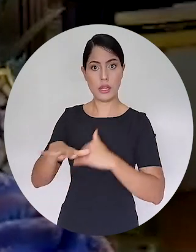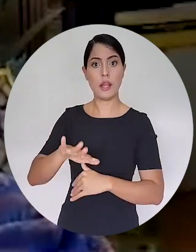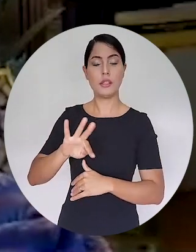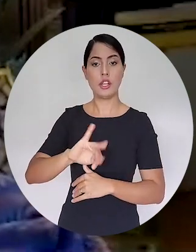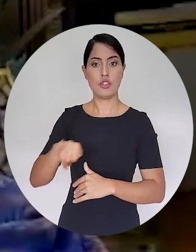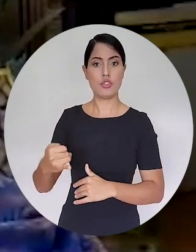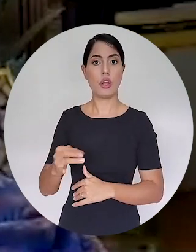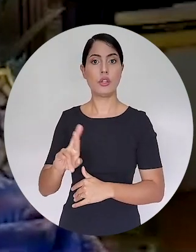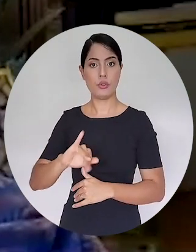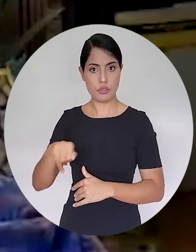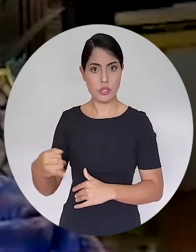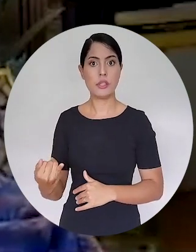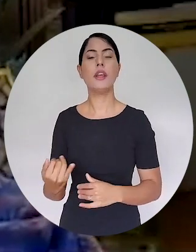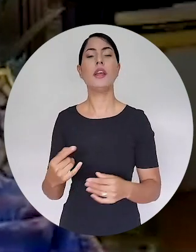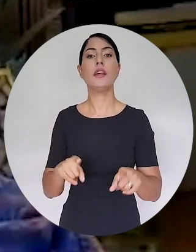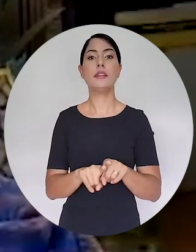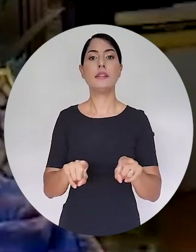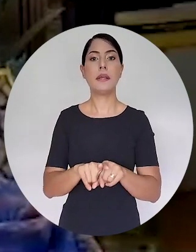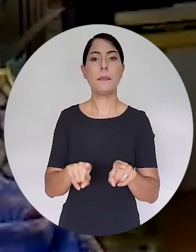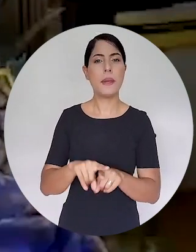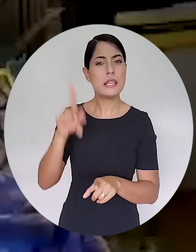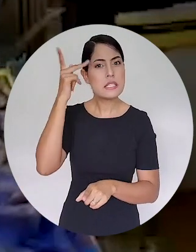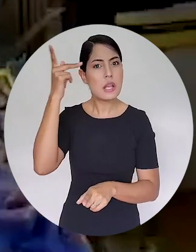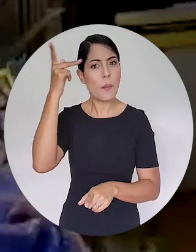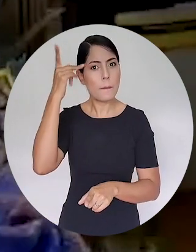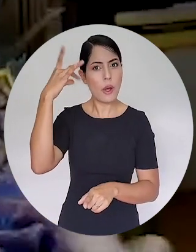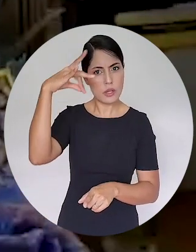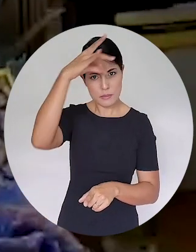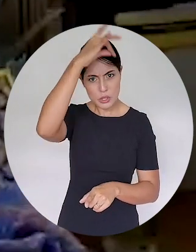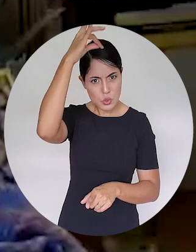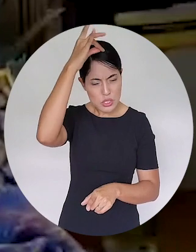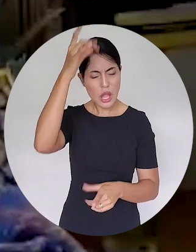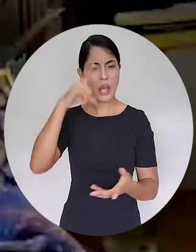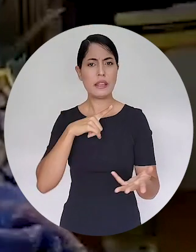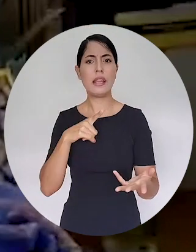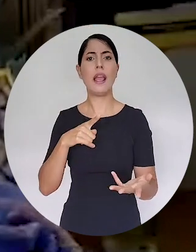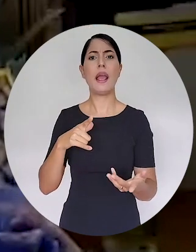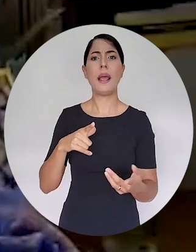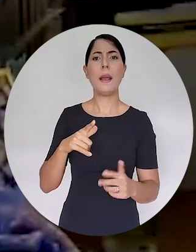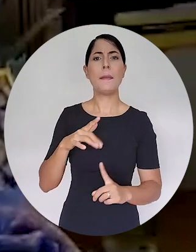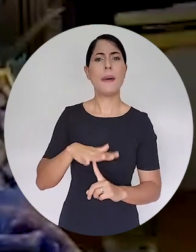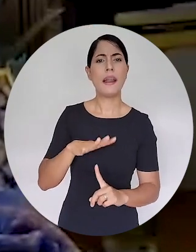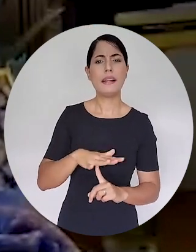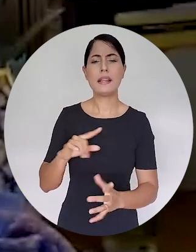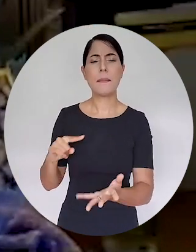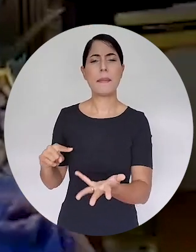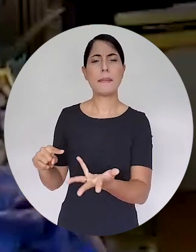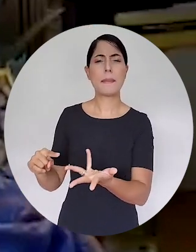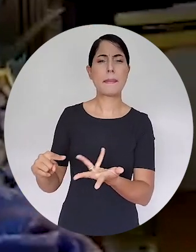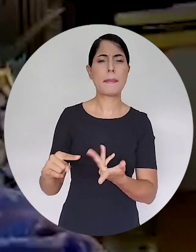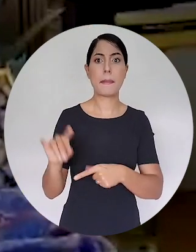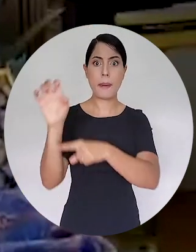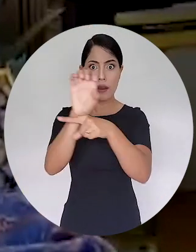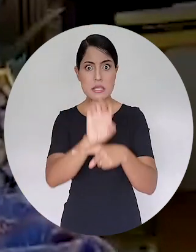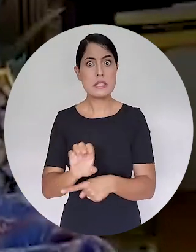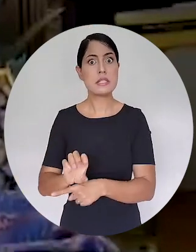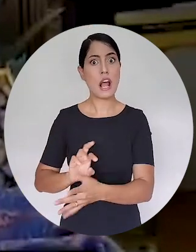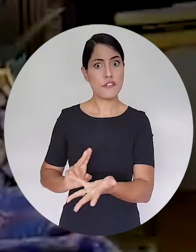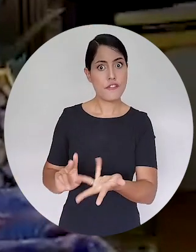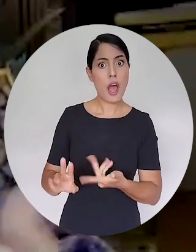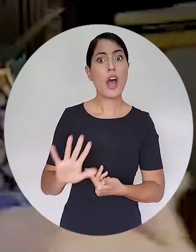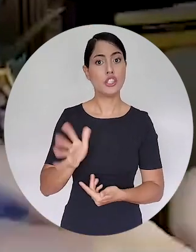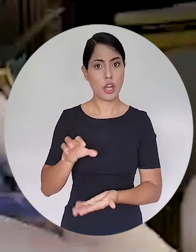Paraná, de São Paulo, Rio Grande do Sul, Espírito Santo, foram tribunais que saíram na frente, criando esses espaços dedicados. Então, a